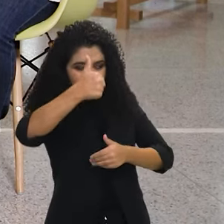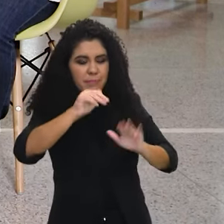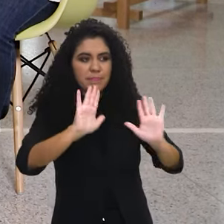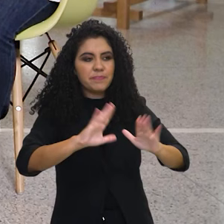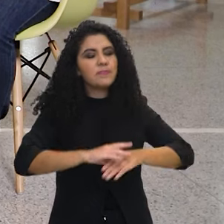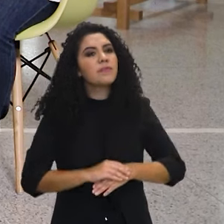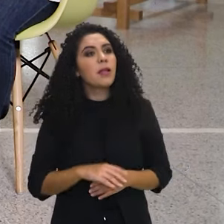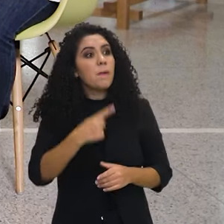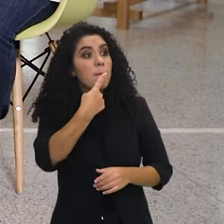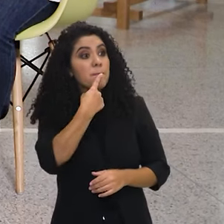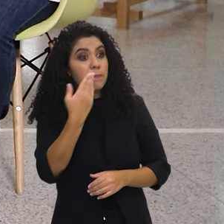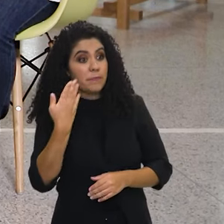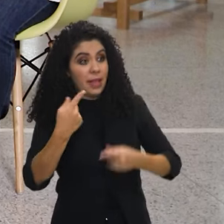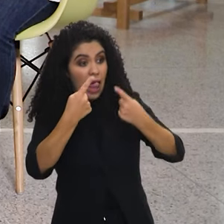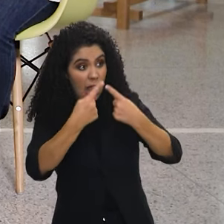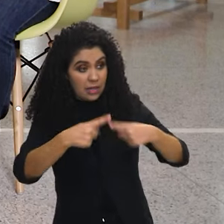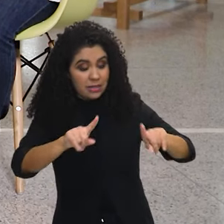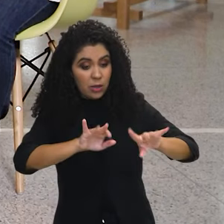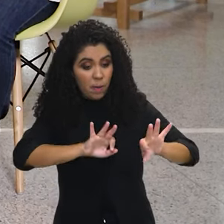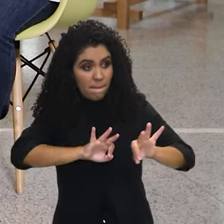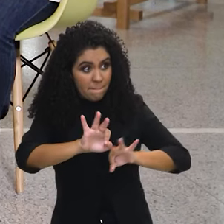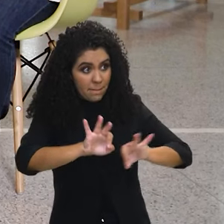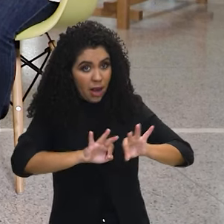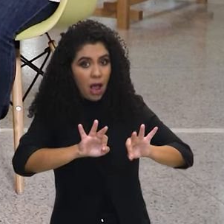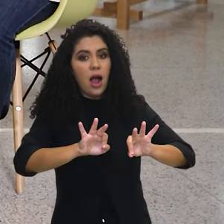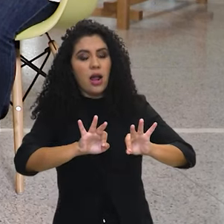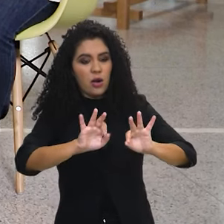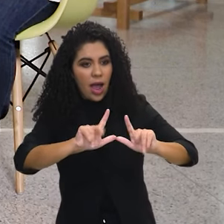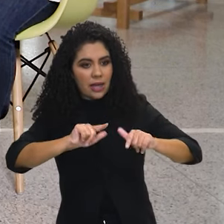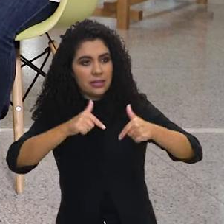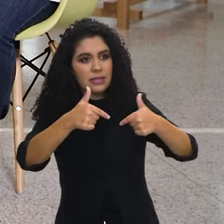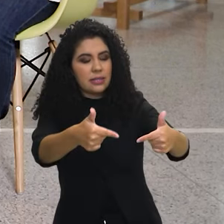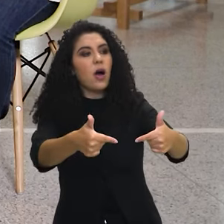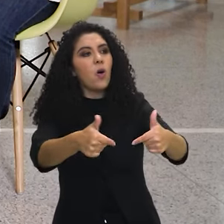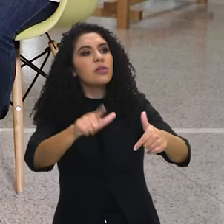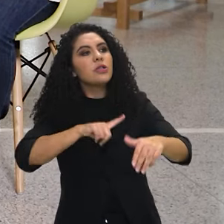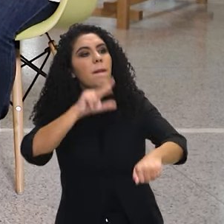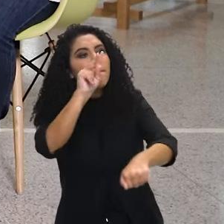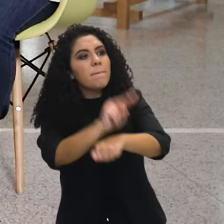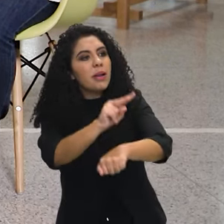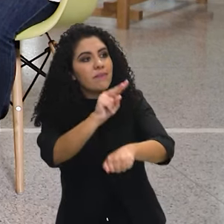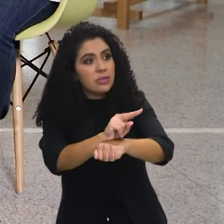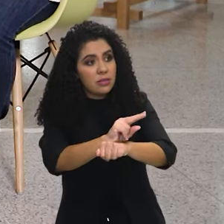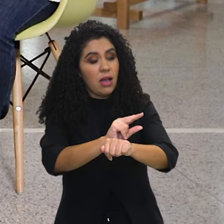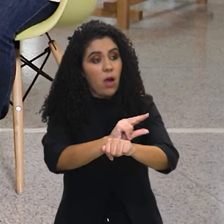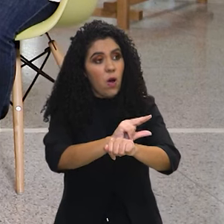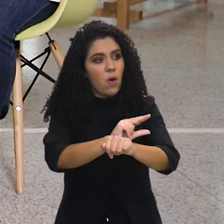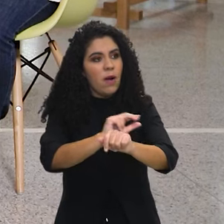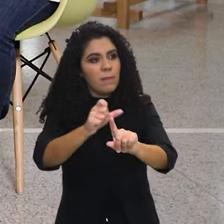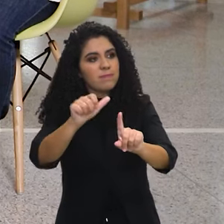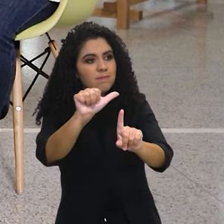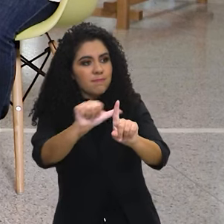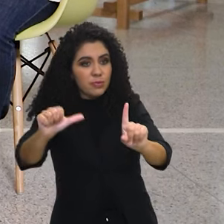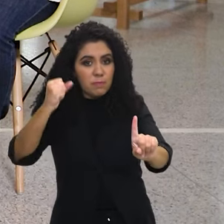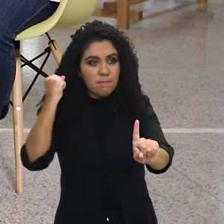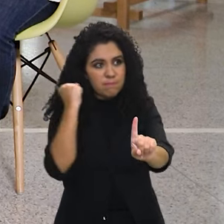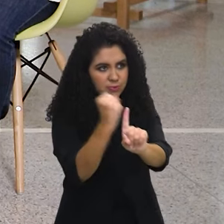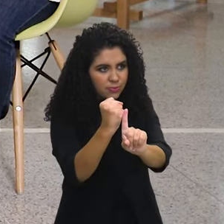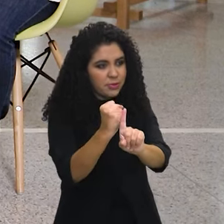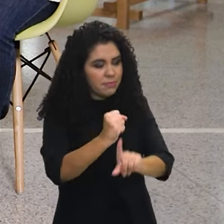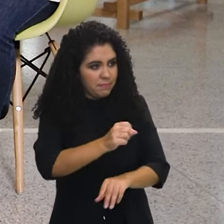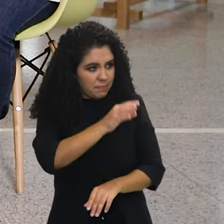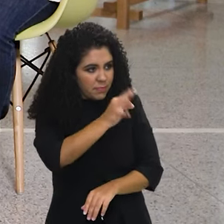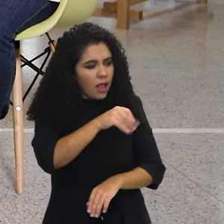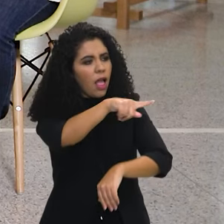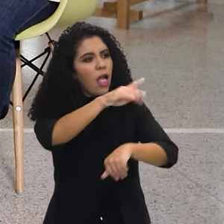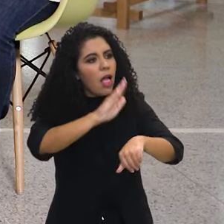primeiro foi recentemente lançado o plano de ação né o pacto Nacional de prevenção aos feminicídios e nesse mesmo dia a